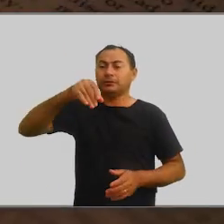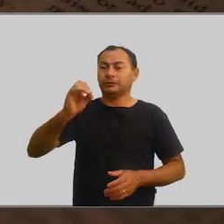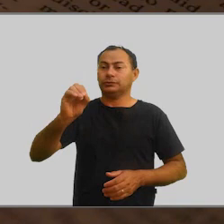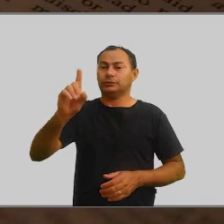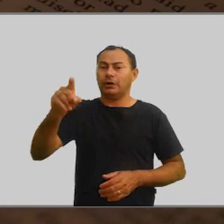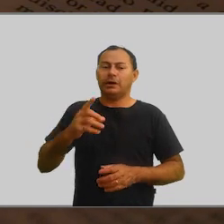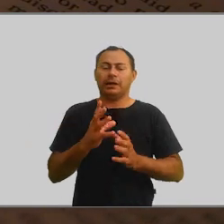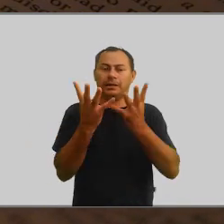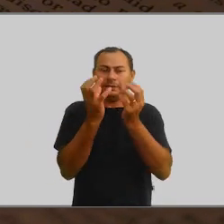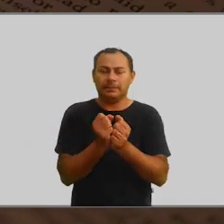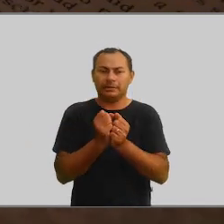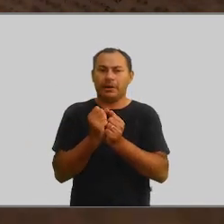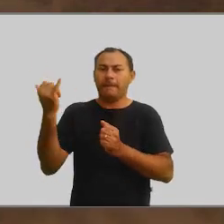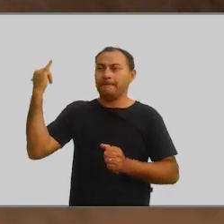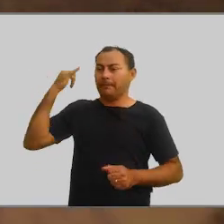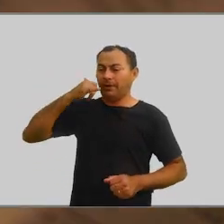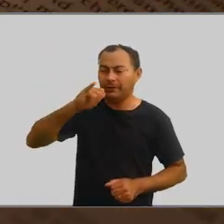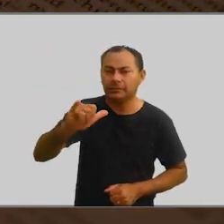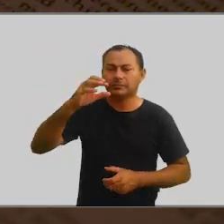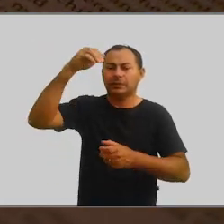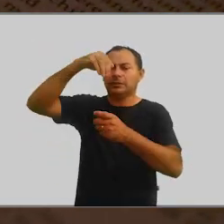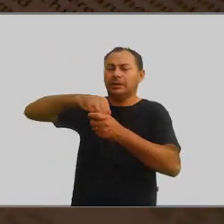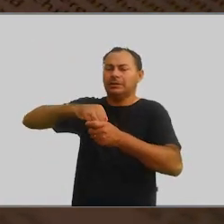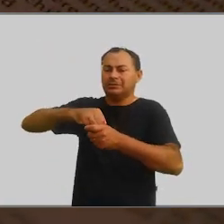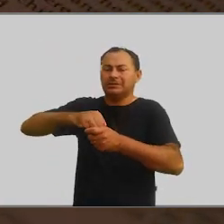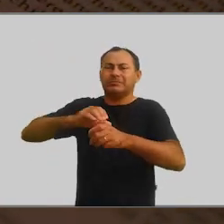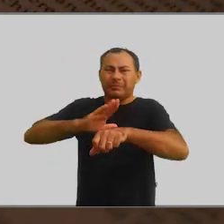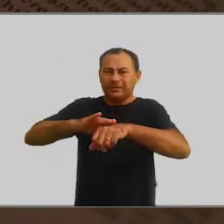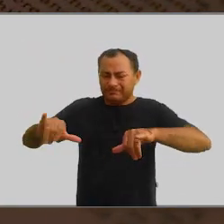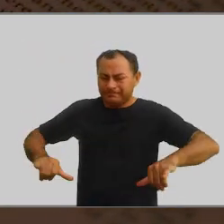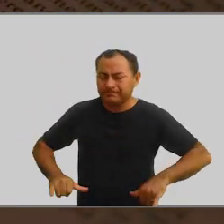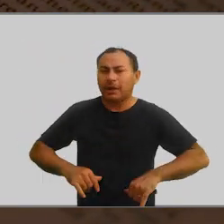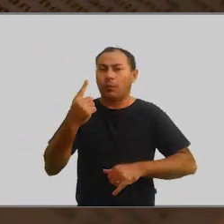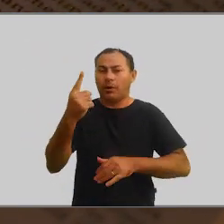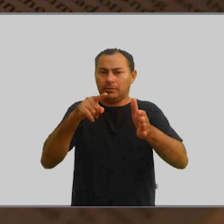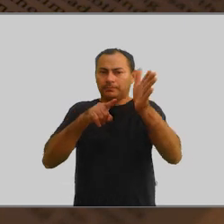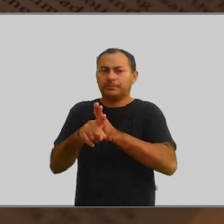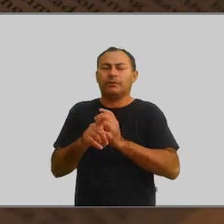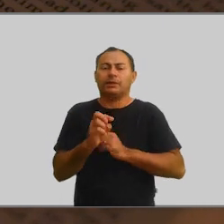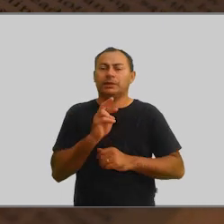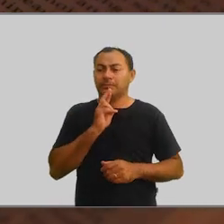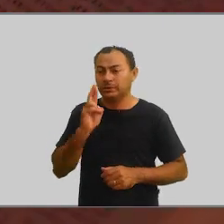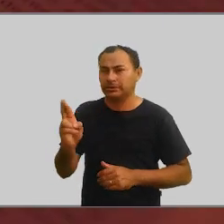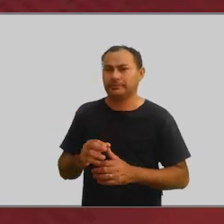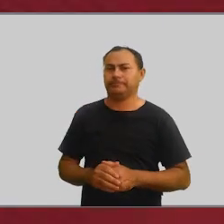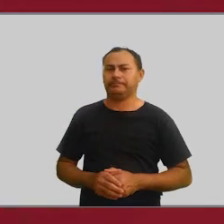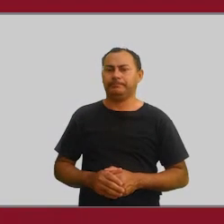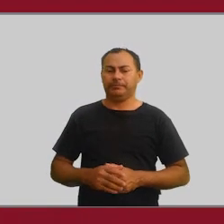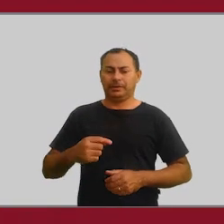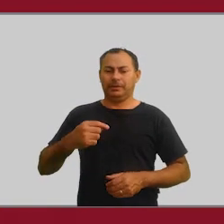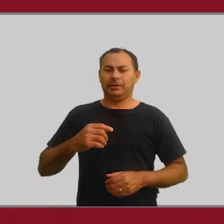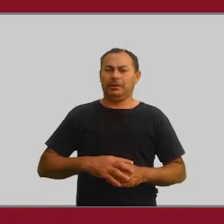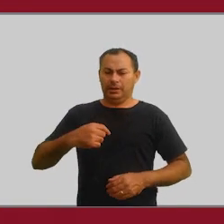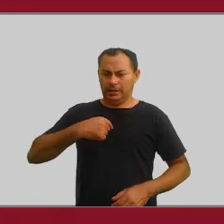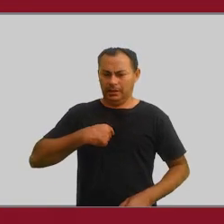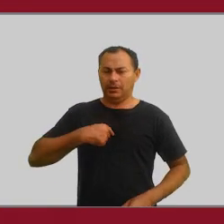Jó recebeu esta profecia messiânica quando, em meio ao seu sofrimento, uma de suas perguntas foi respondida.